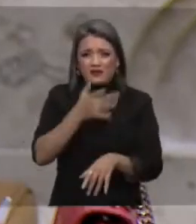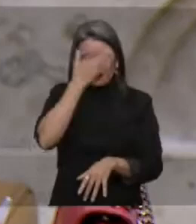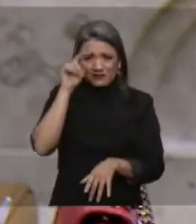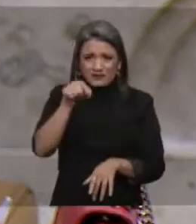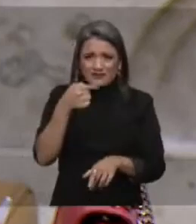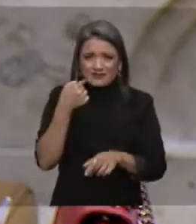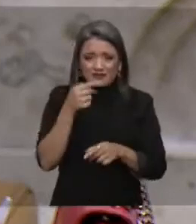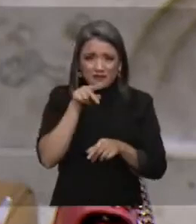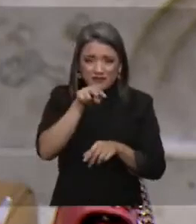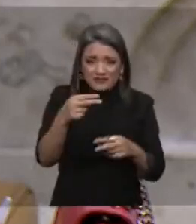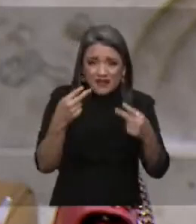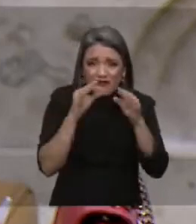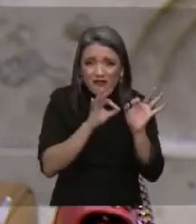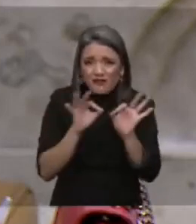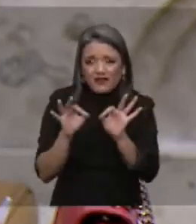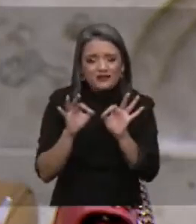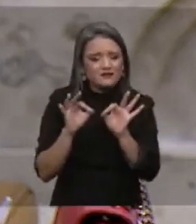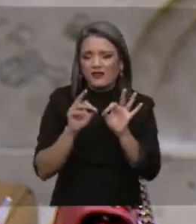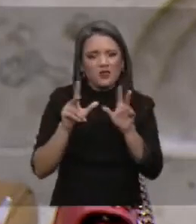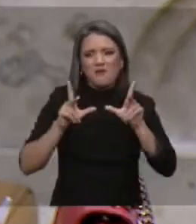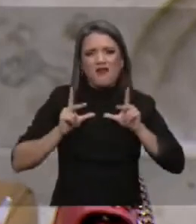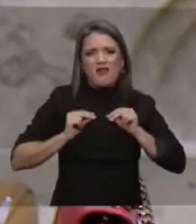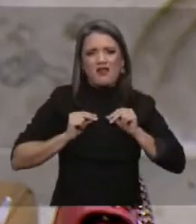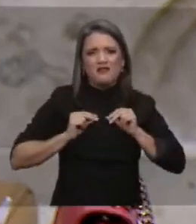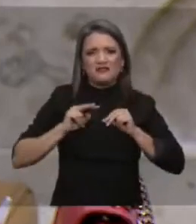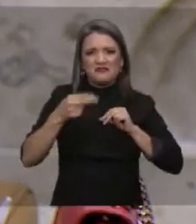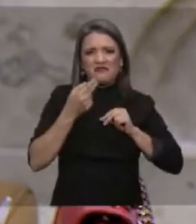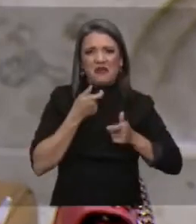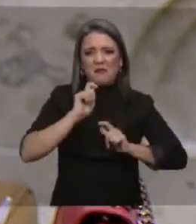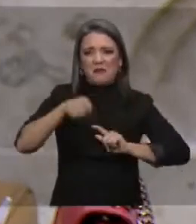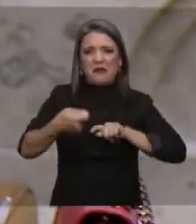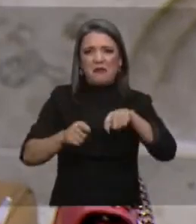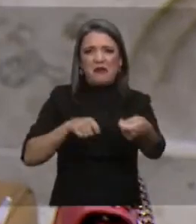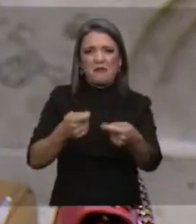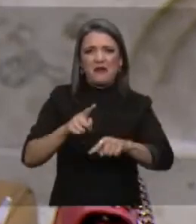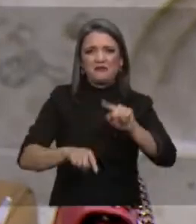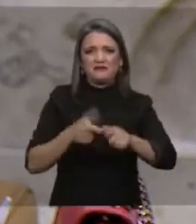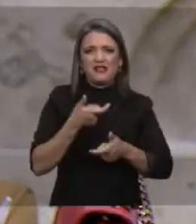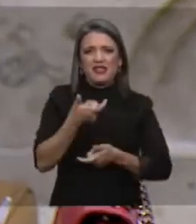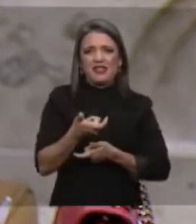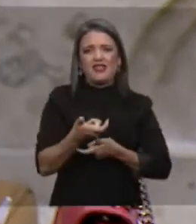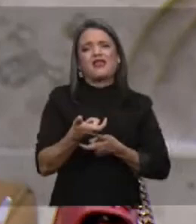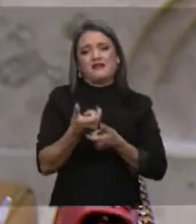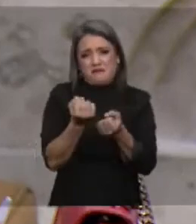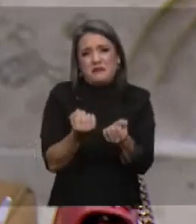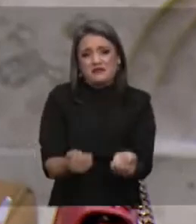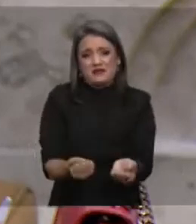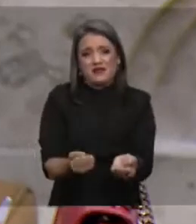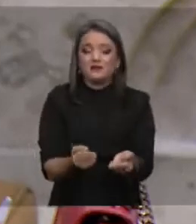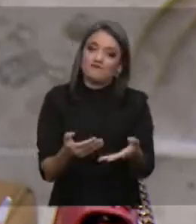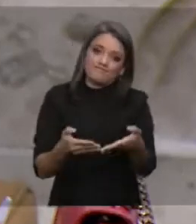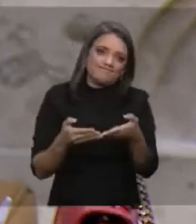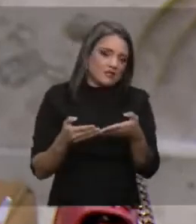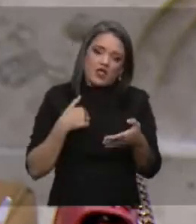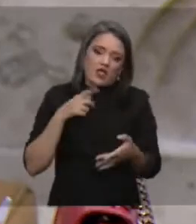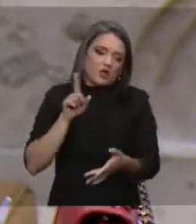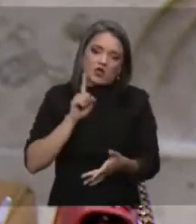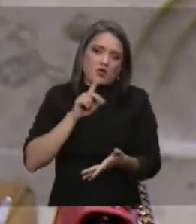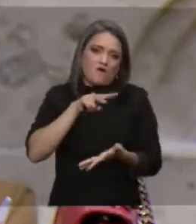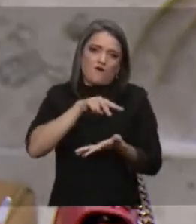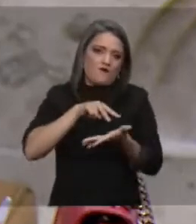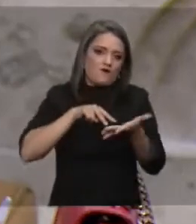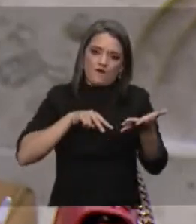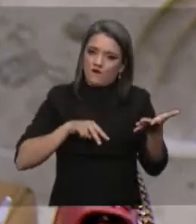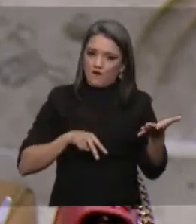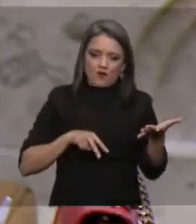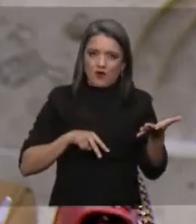que estão nos ouvindo não merecem ouvir. Então, mais ou menos, são palavrões, como se diz, e eu peço licença, ministra